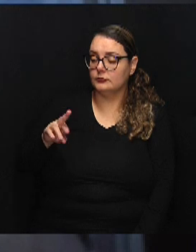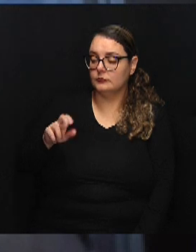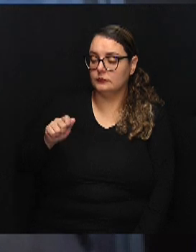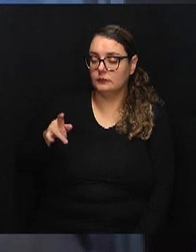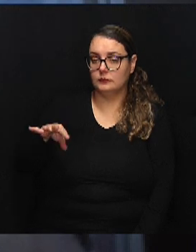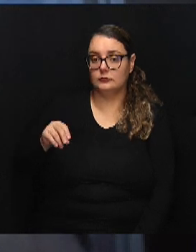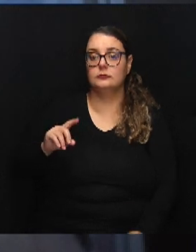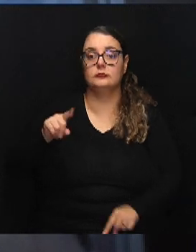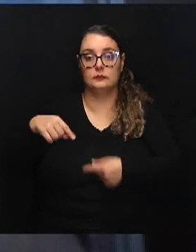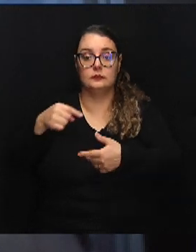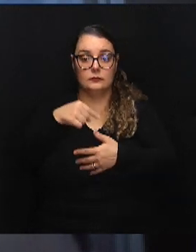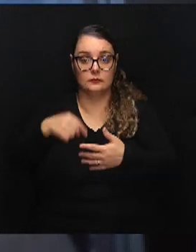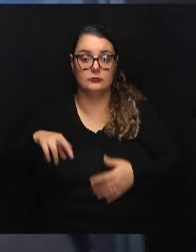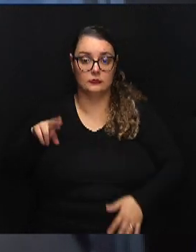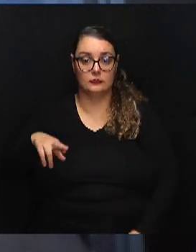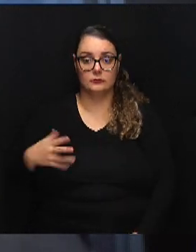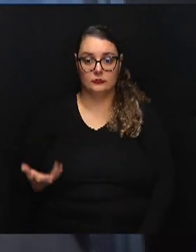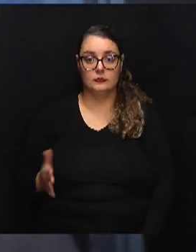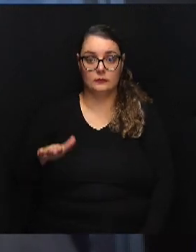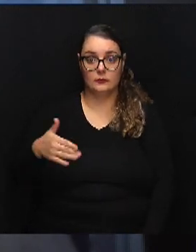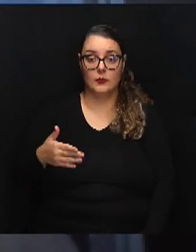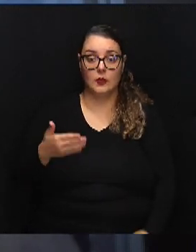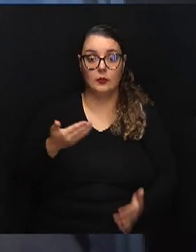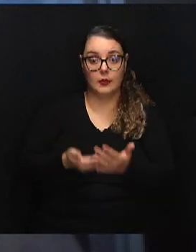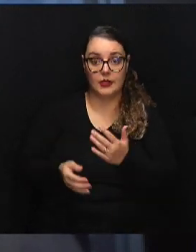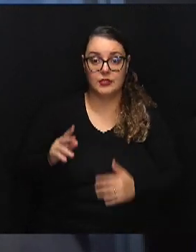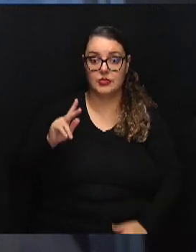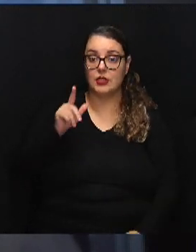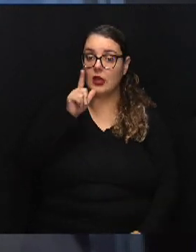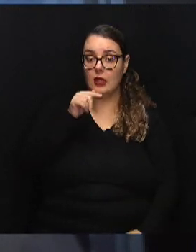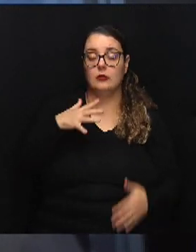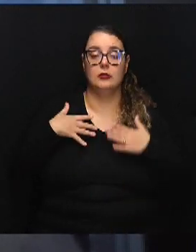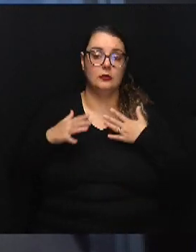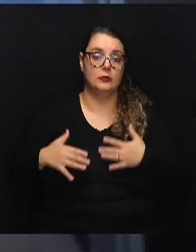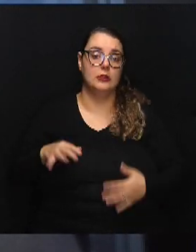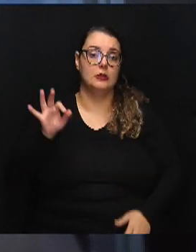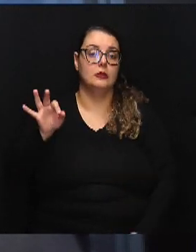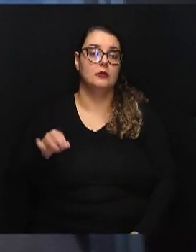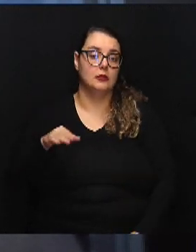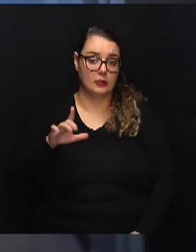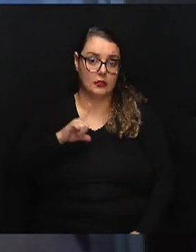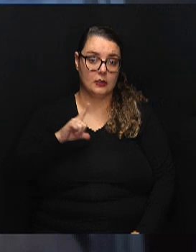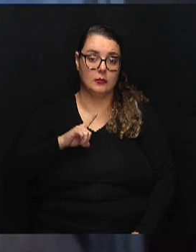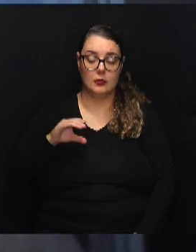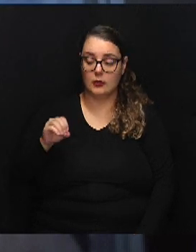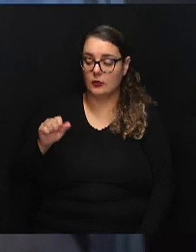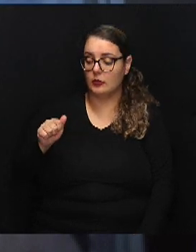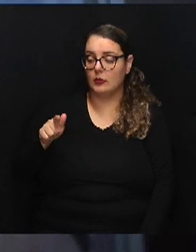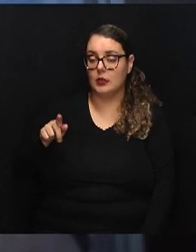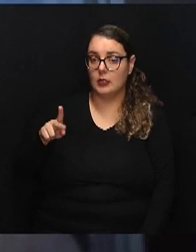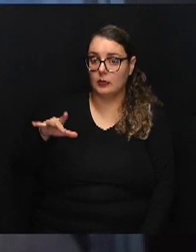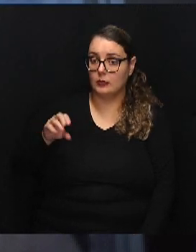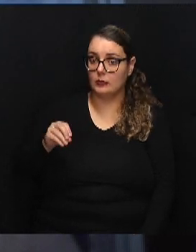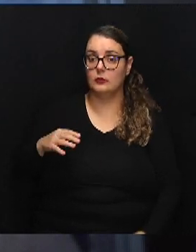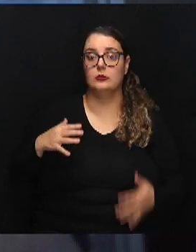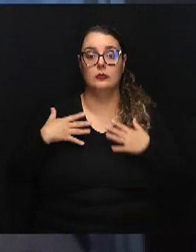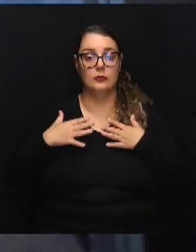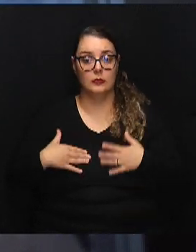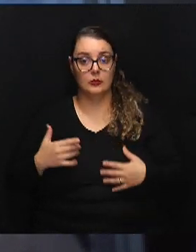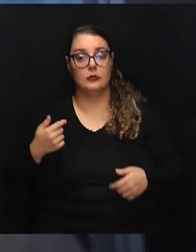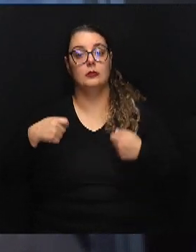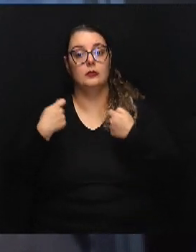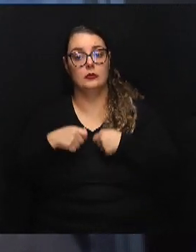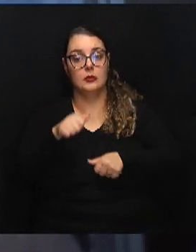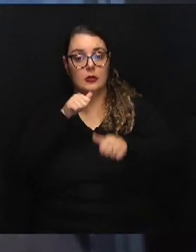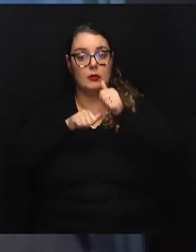outros fatores, quando a gente fica desidratado, a gente tem mais propensão a ter coágulos pelo corpo. Então, a gente precisa